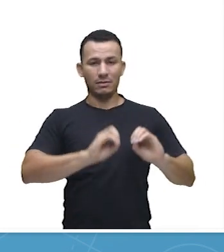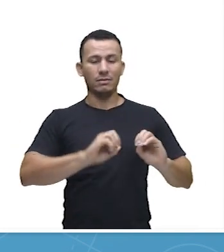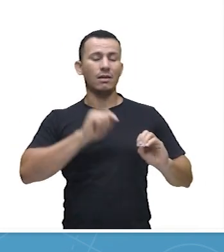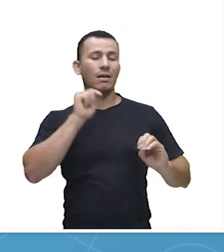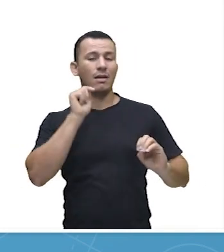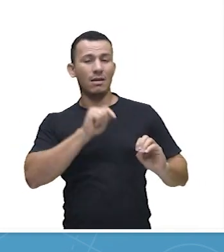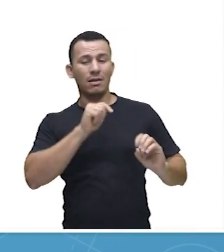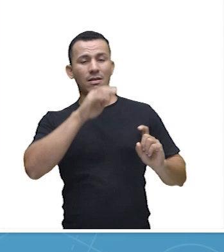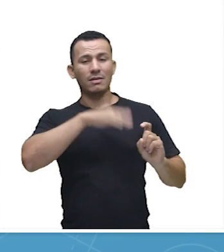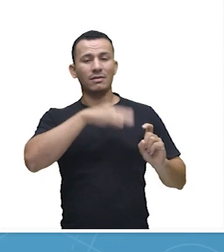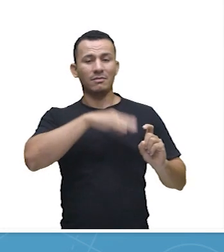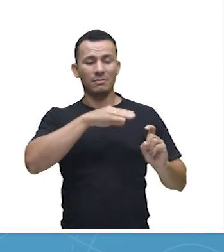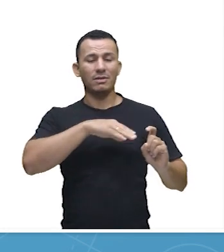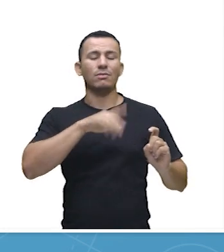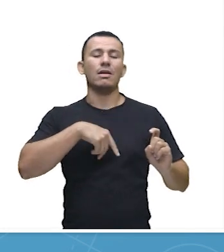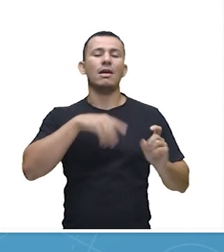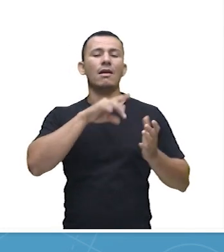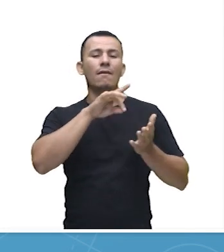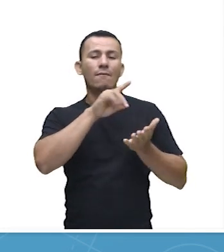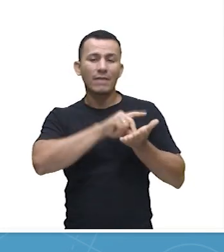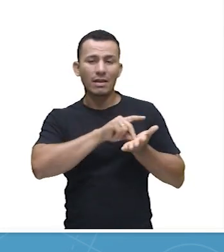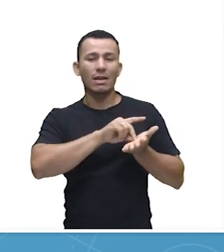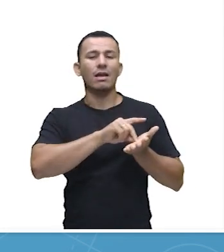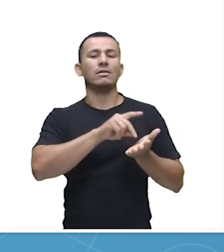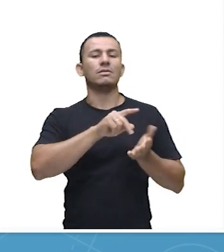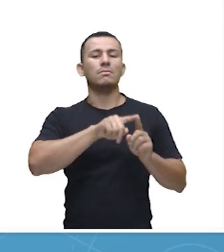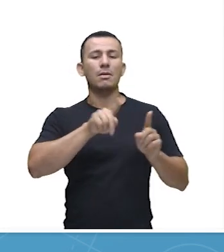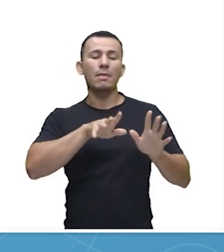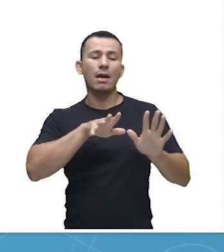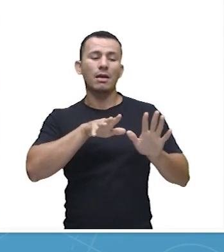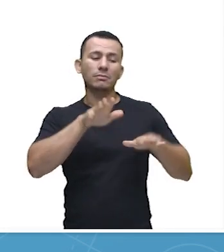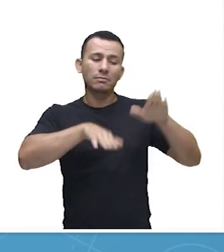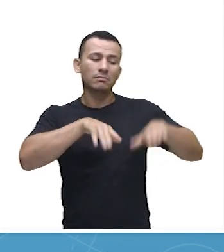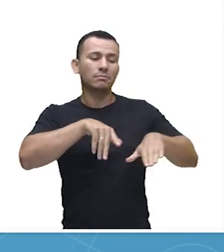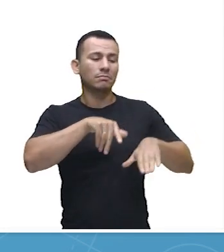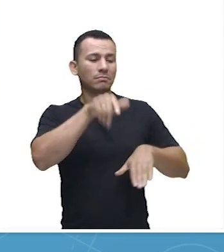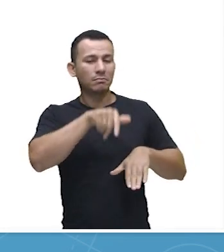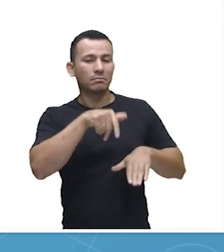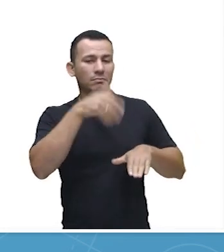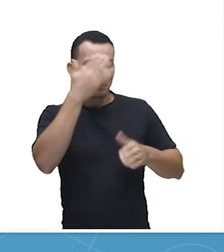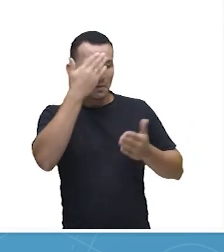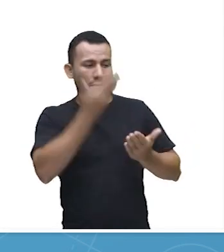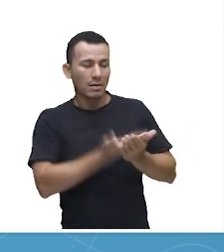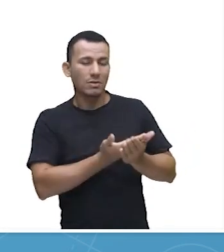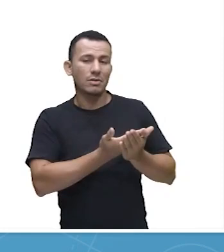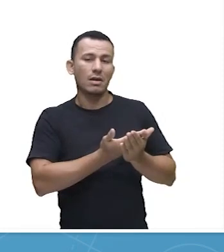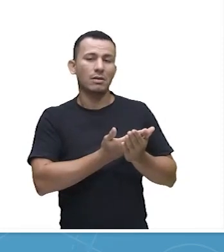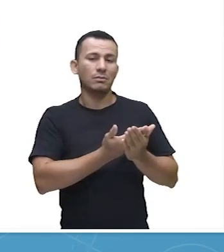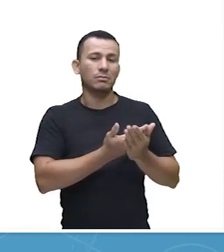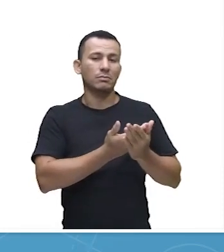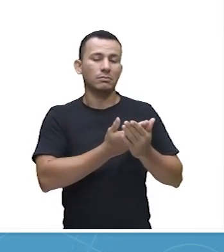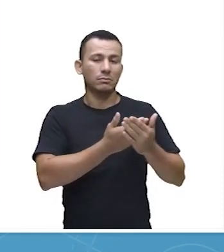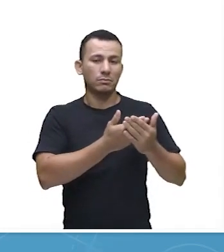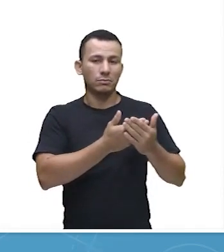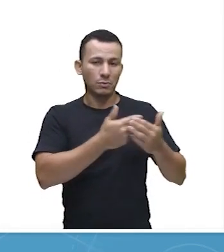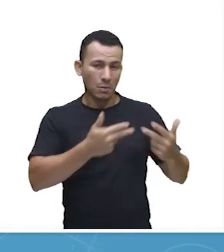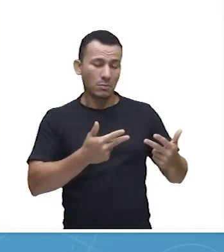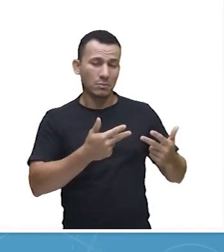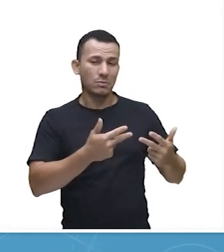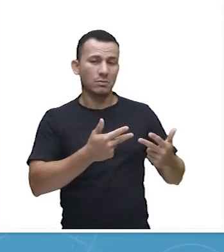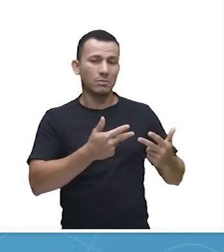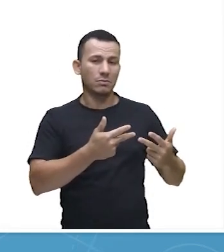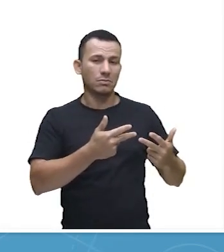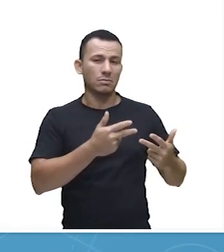ou seja, uma verdade baseada na crença em algo superior, em algo divino. Então, ela foge dessa ideia